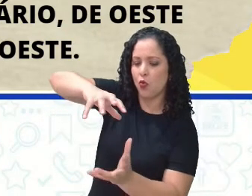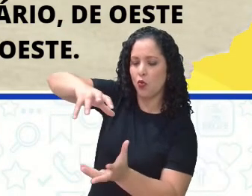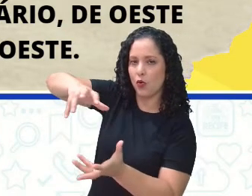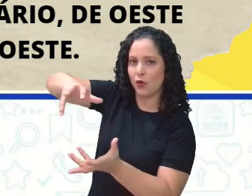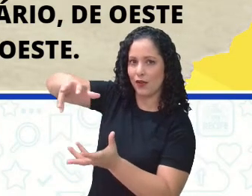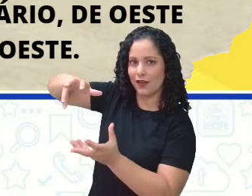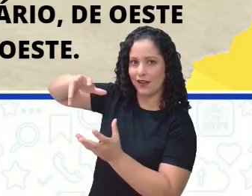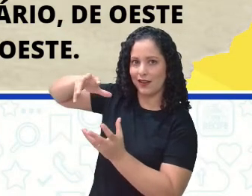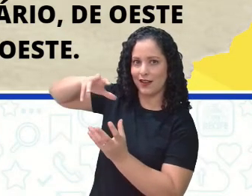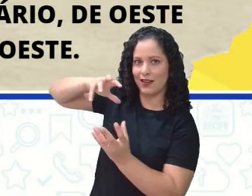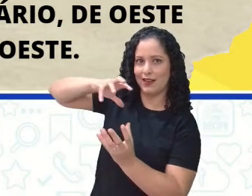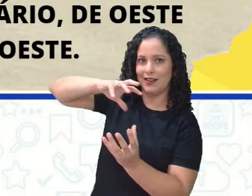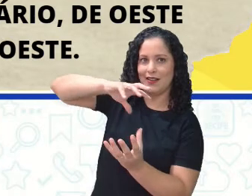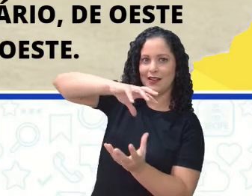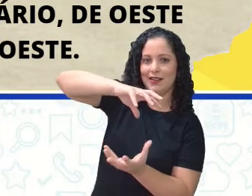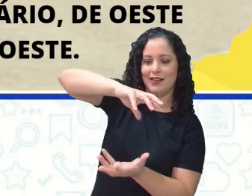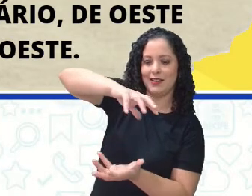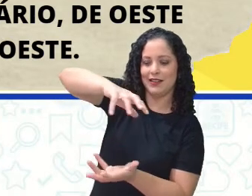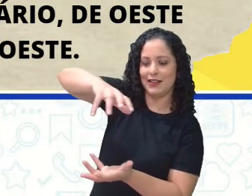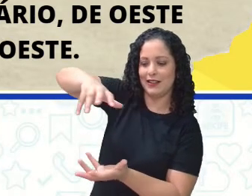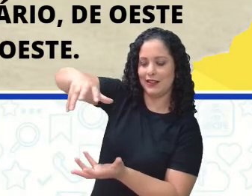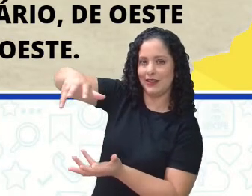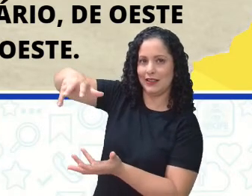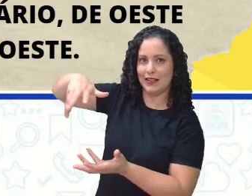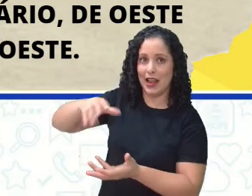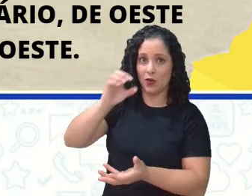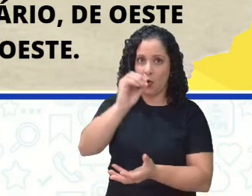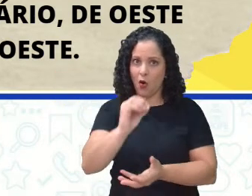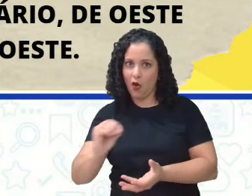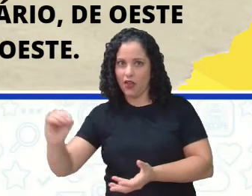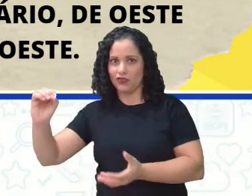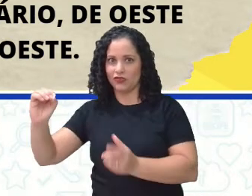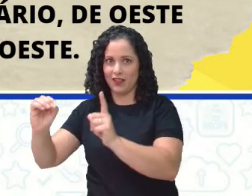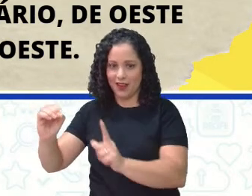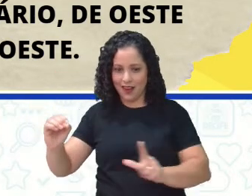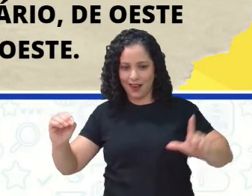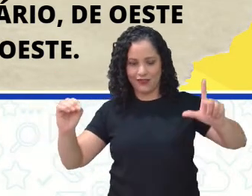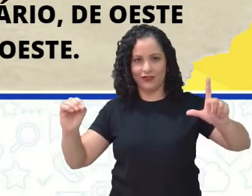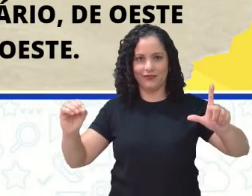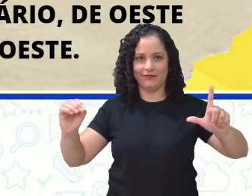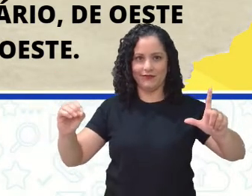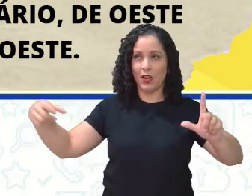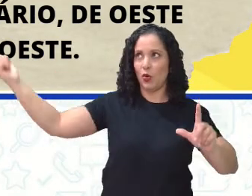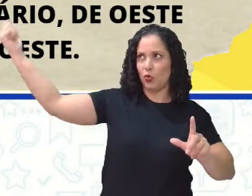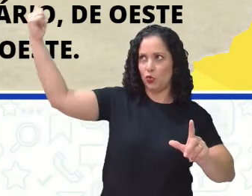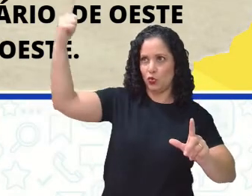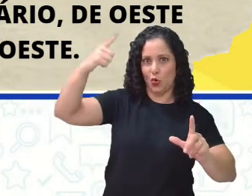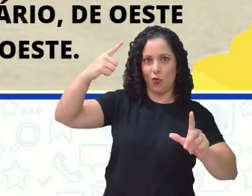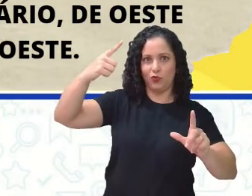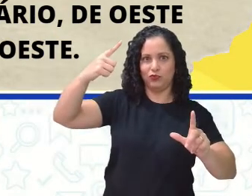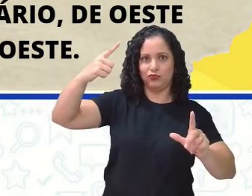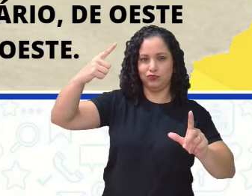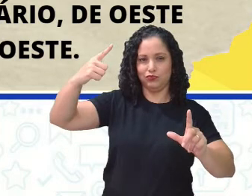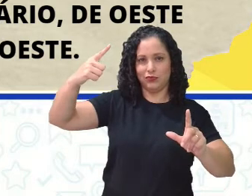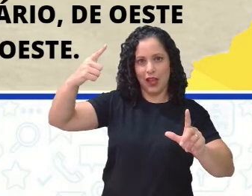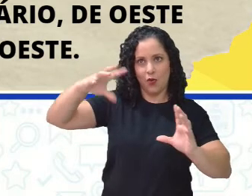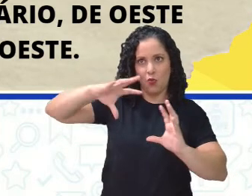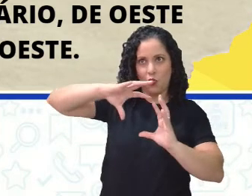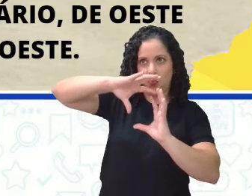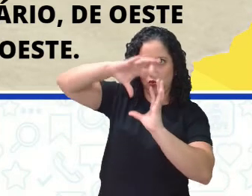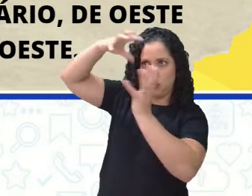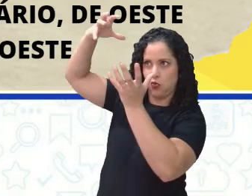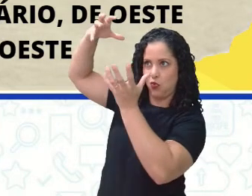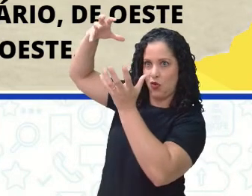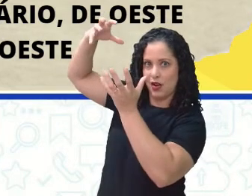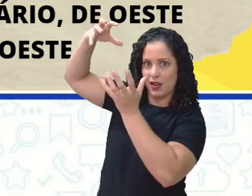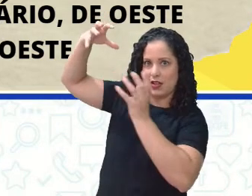anti-horário. Então, é de oeste para leste. Assim, o Sol nasce a leste e se põe no oeste. Essa